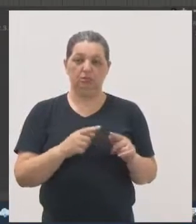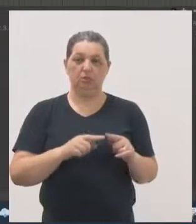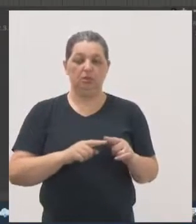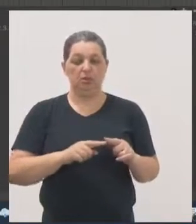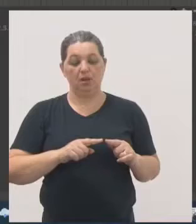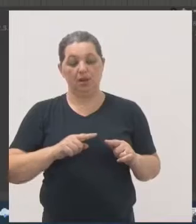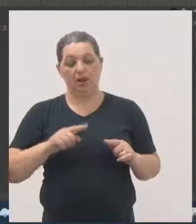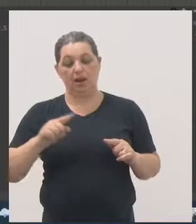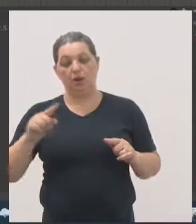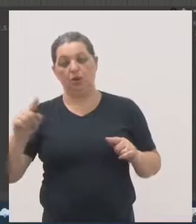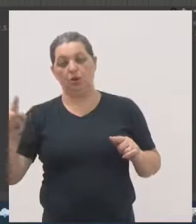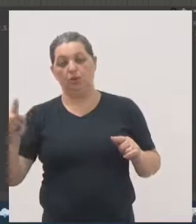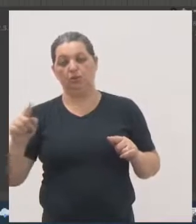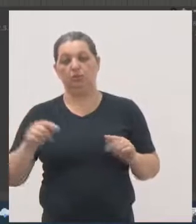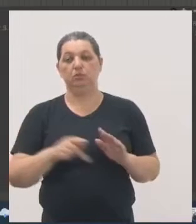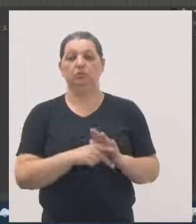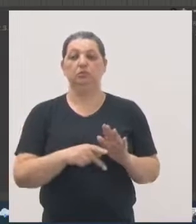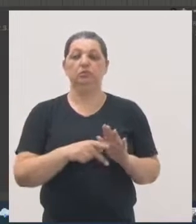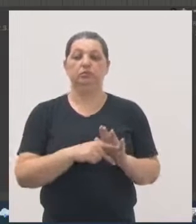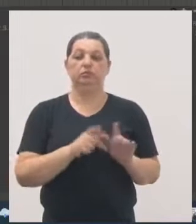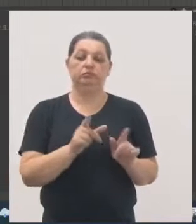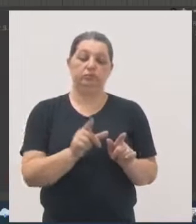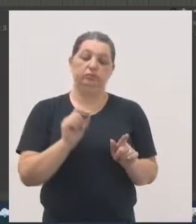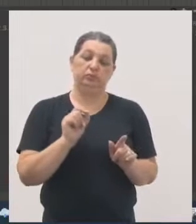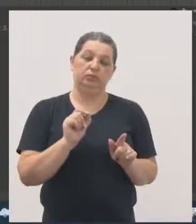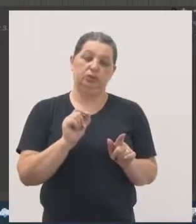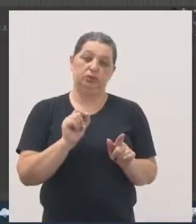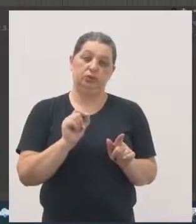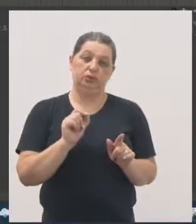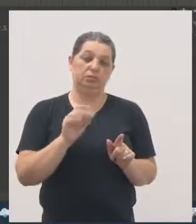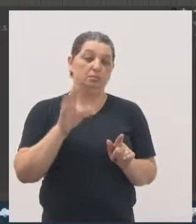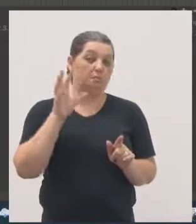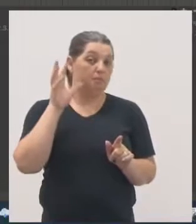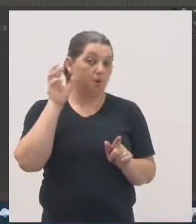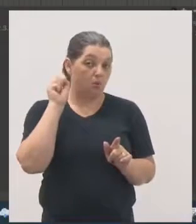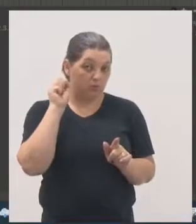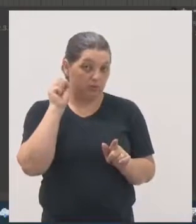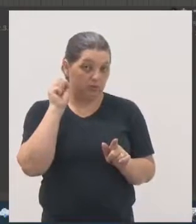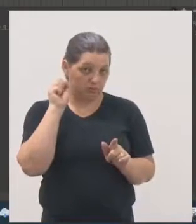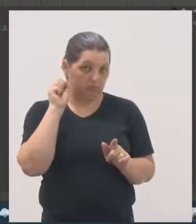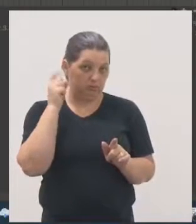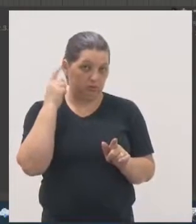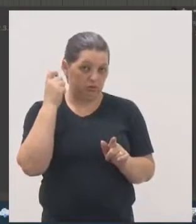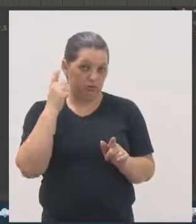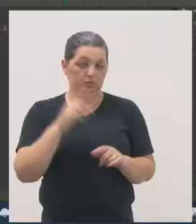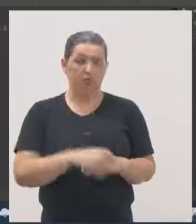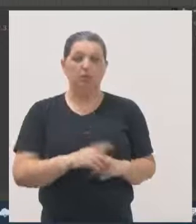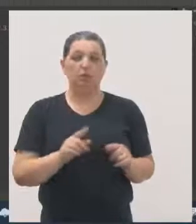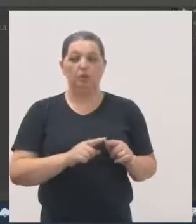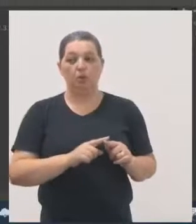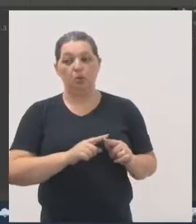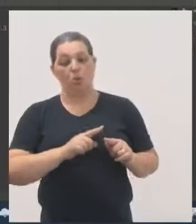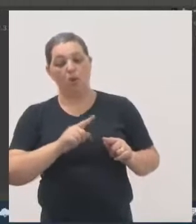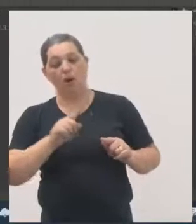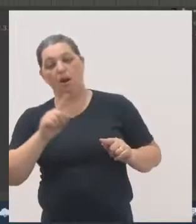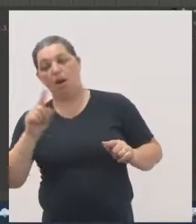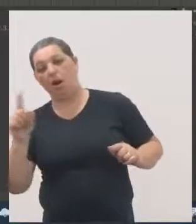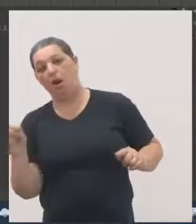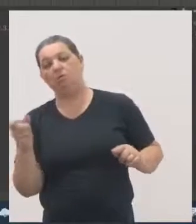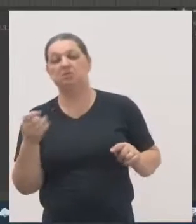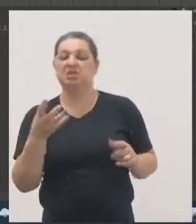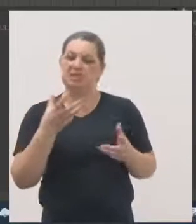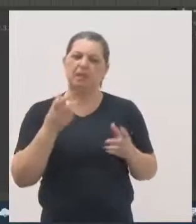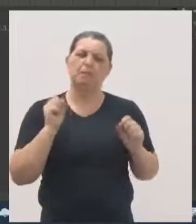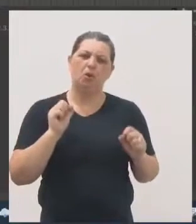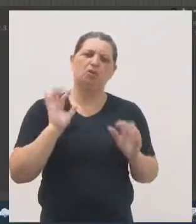a parte selecionada é o que a gente selecionou para ouvir. Ah, tá. Então, o Agora, arco vai o arco, pra frente. ele vai até lá no final, se você